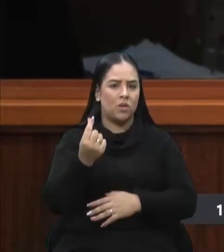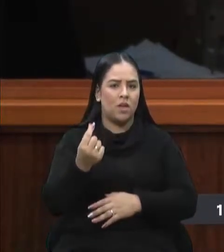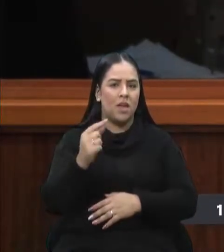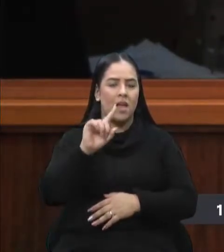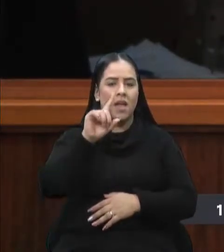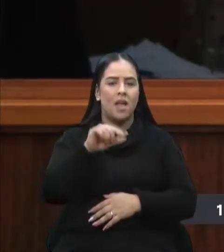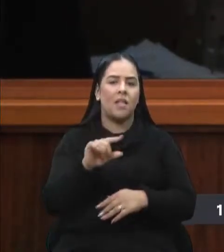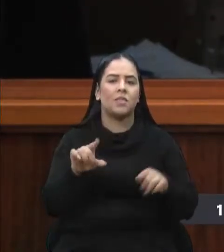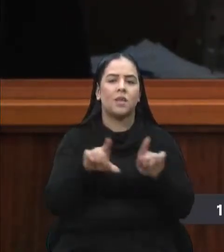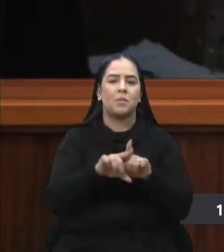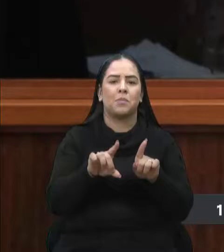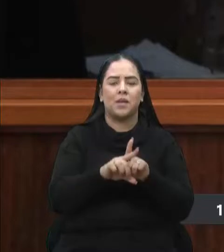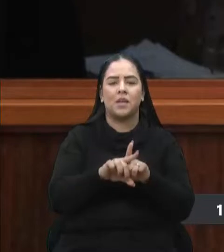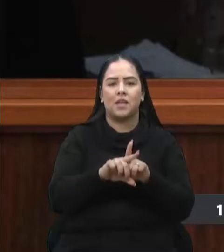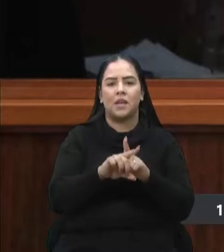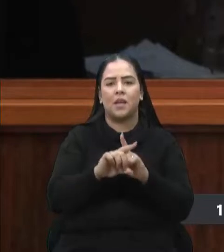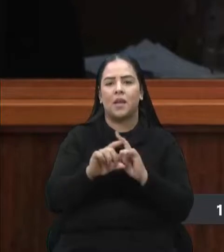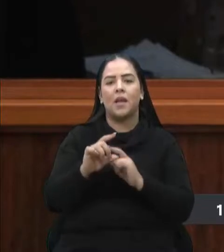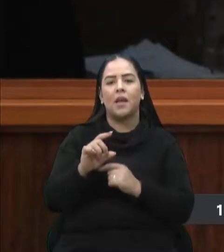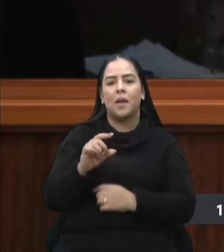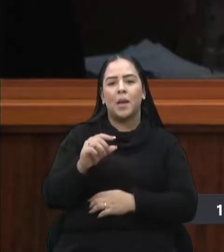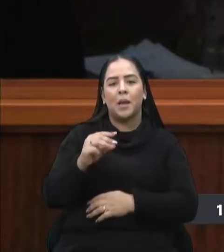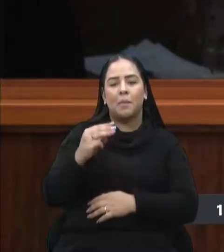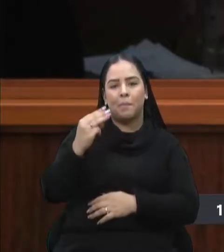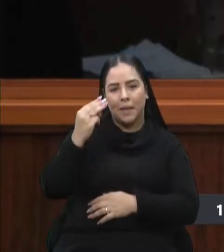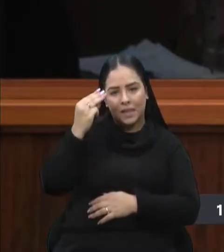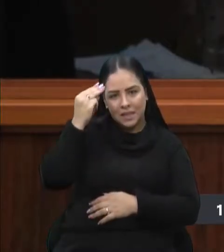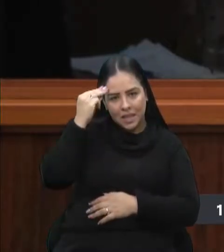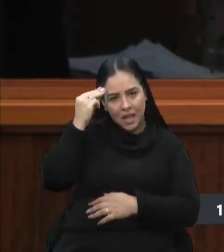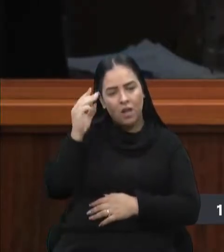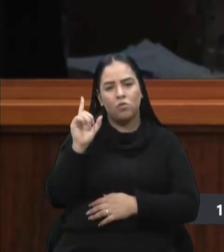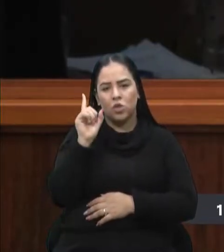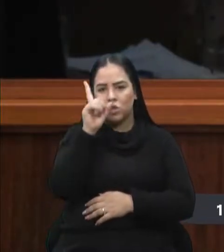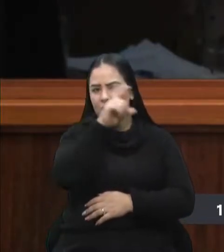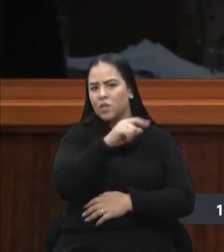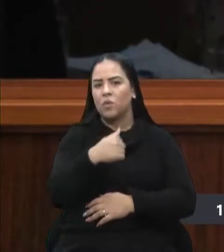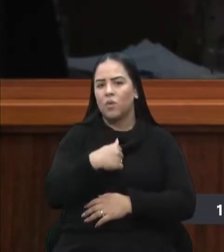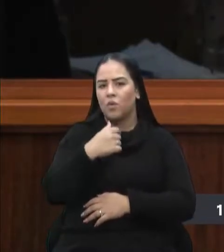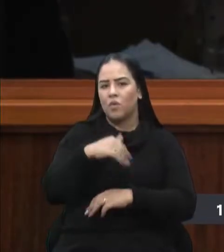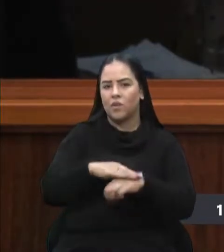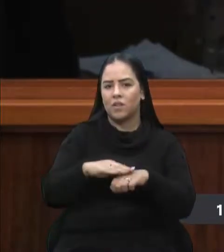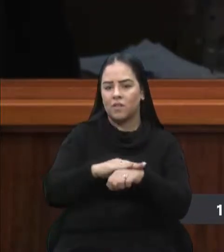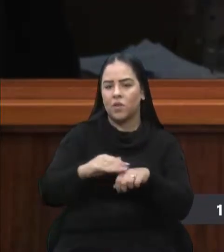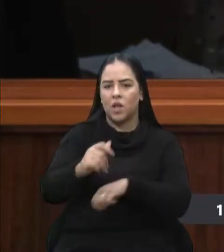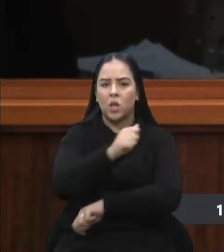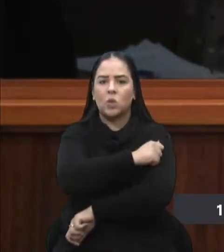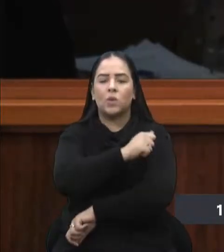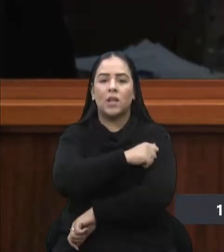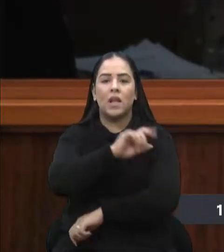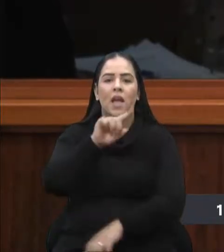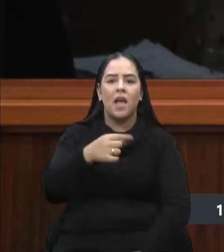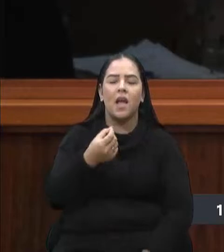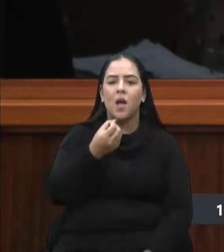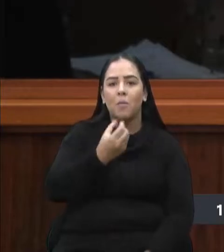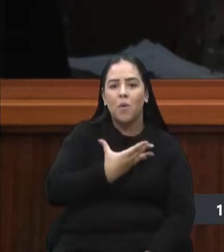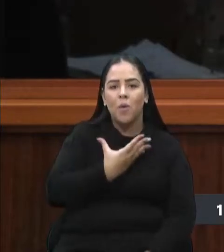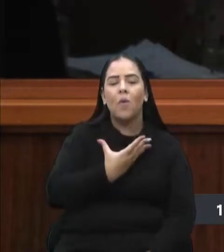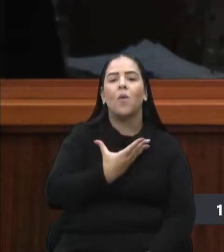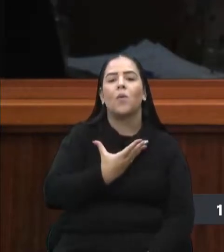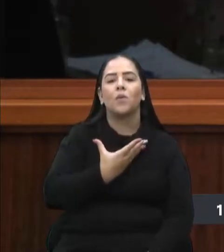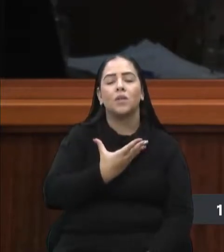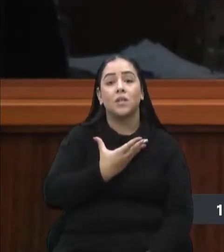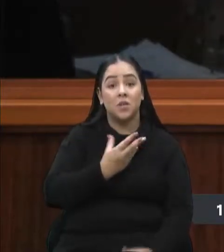questão mental, a dificuldade. Outro dia eu comentava com os alunos assim, que bom que a maioria de vocês continua